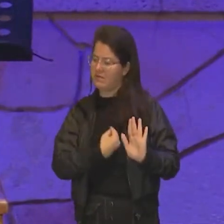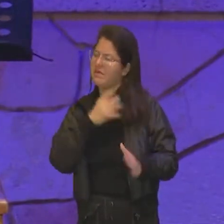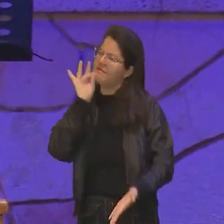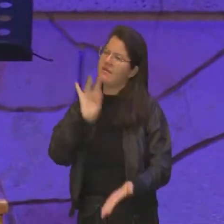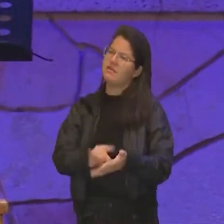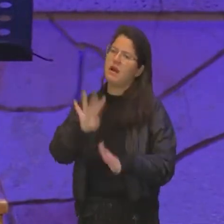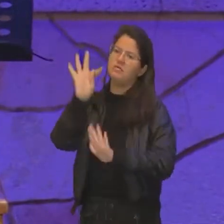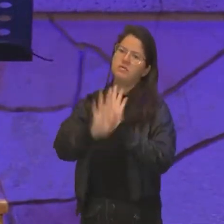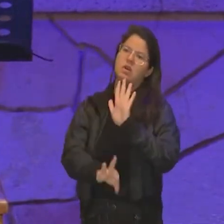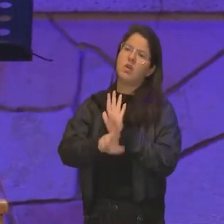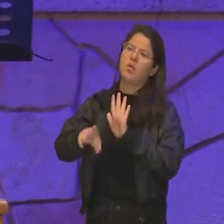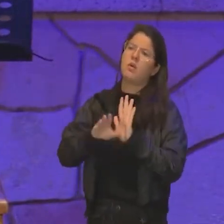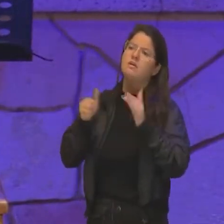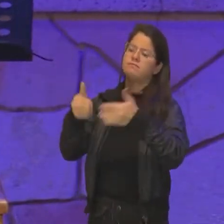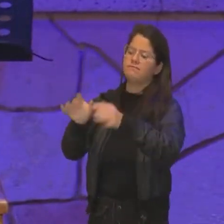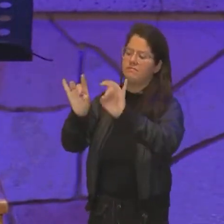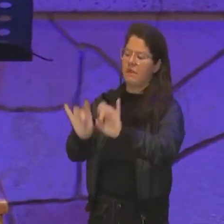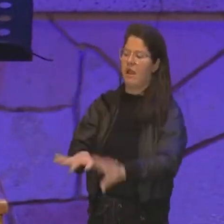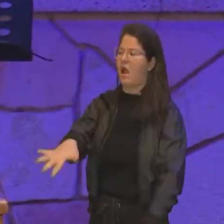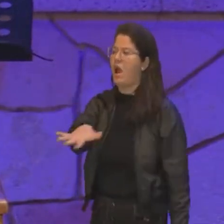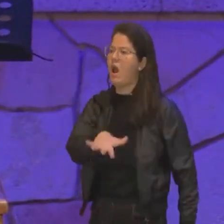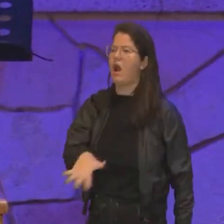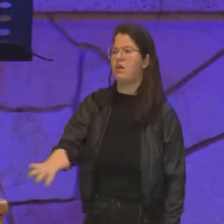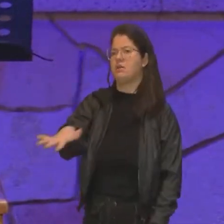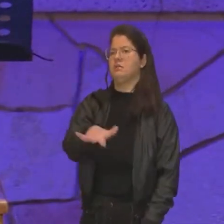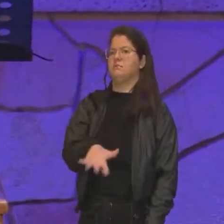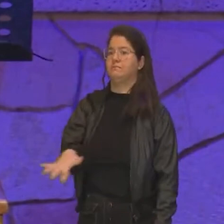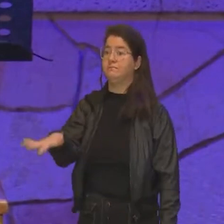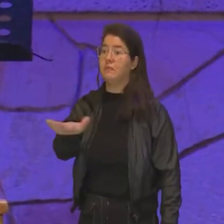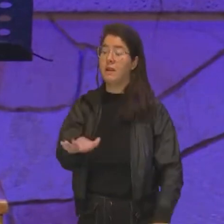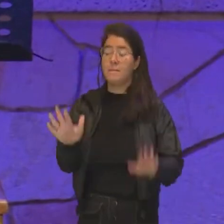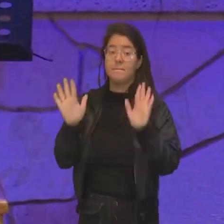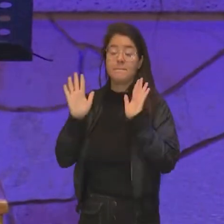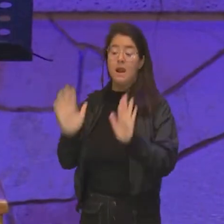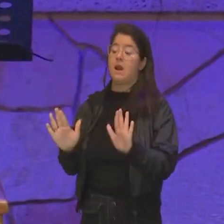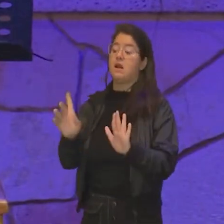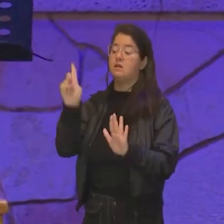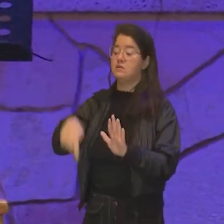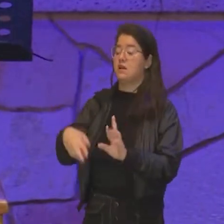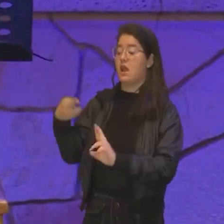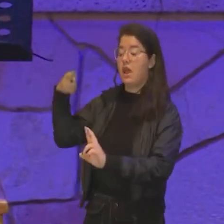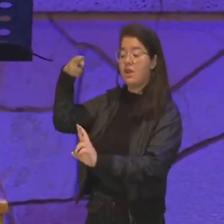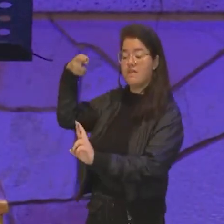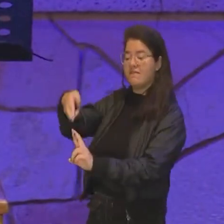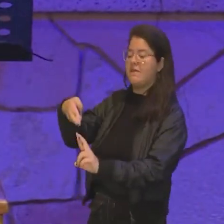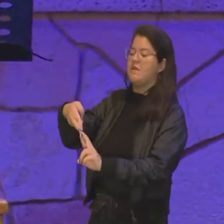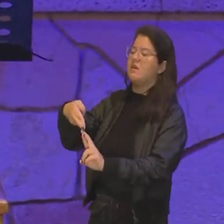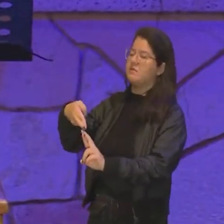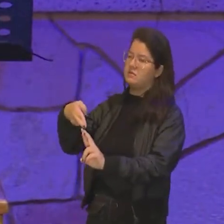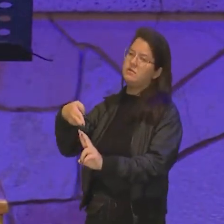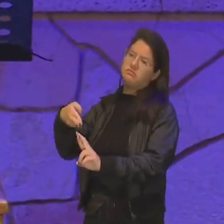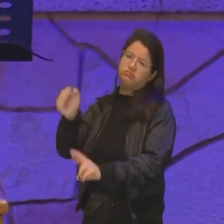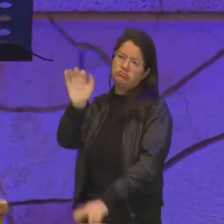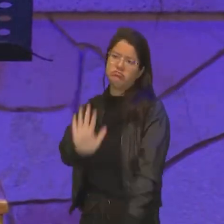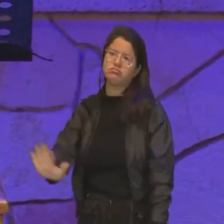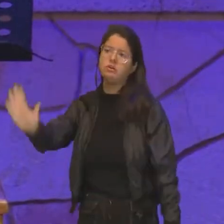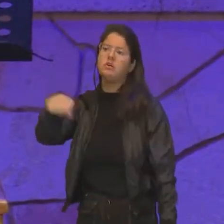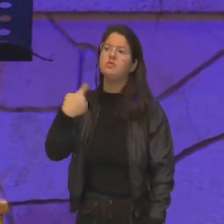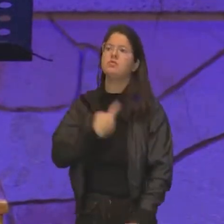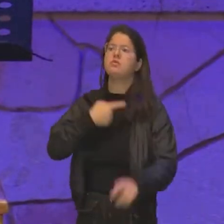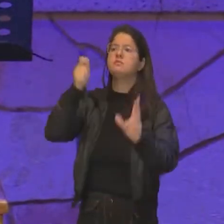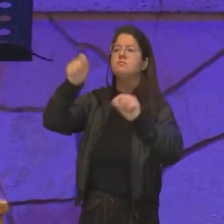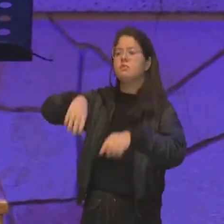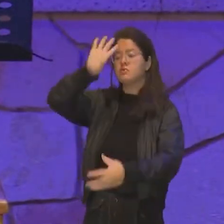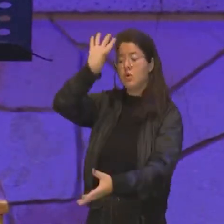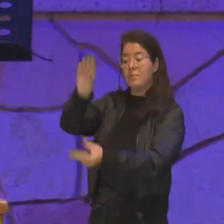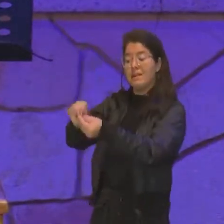texto não é específico na área, mas é uma referência muito genérica que podemos entender